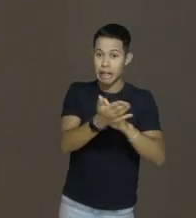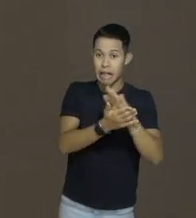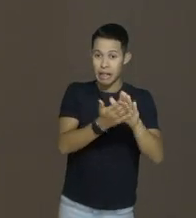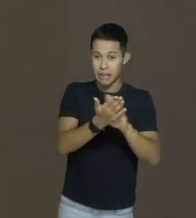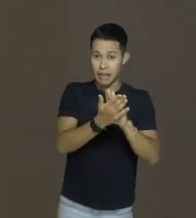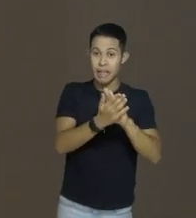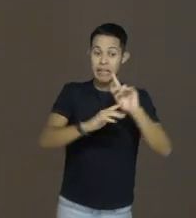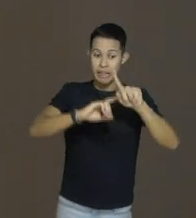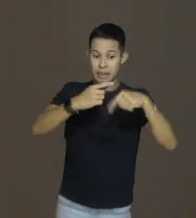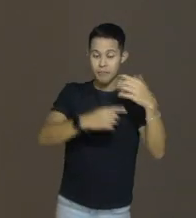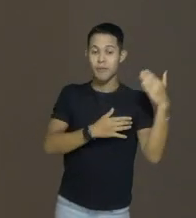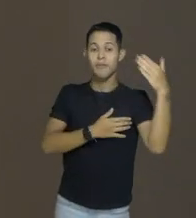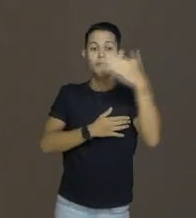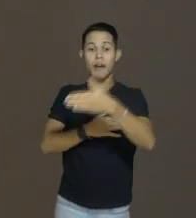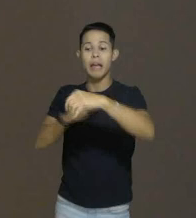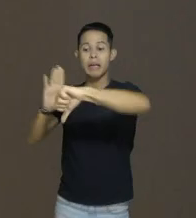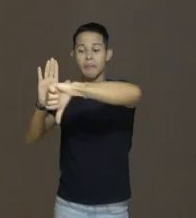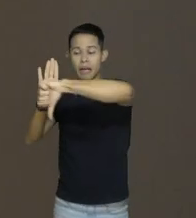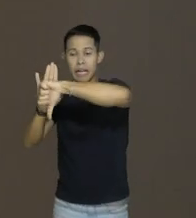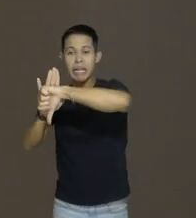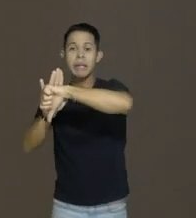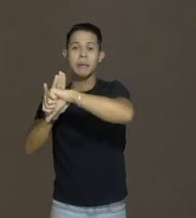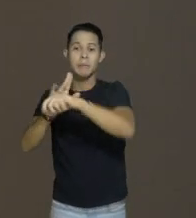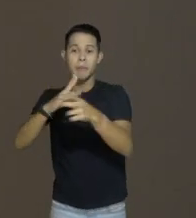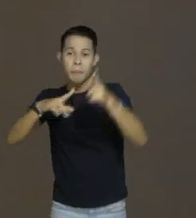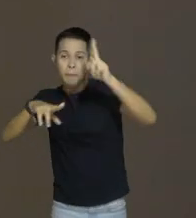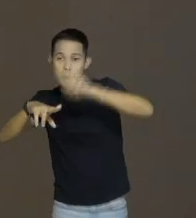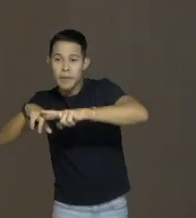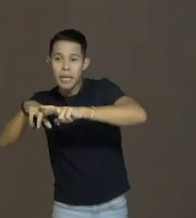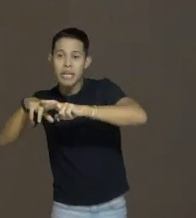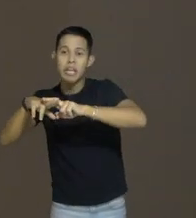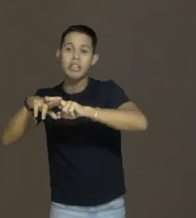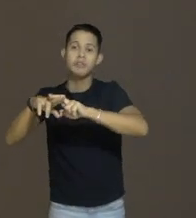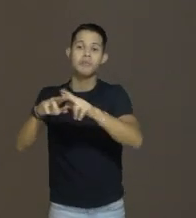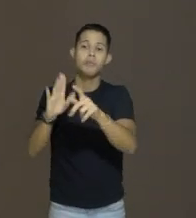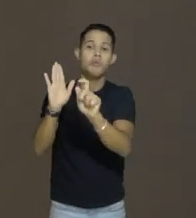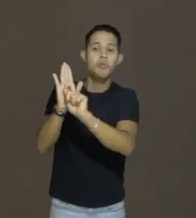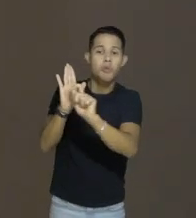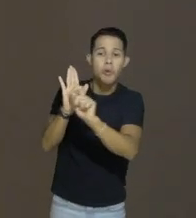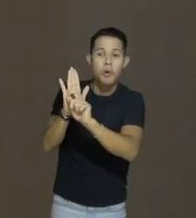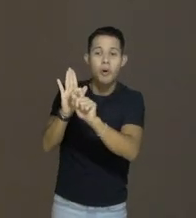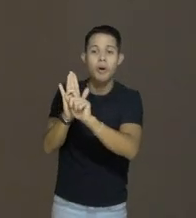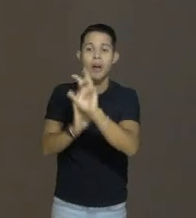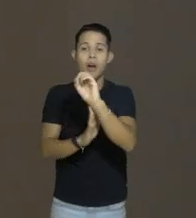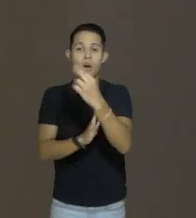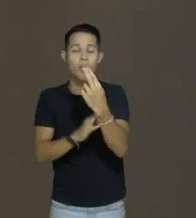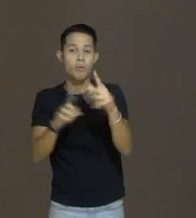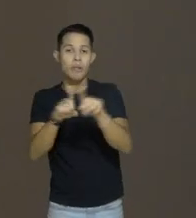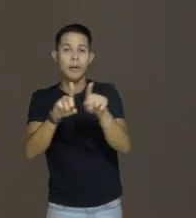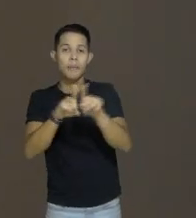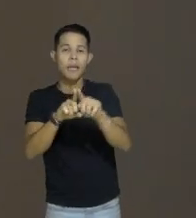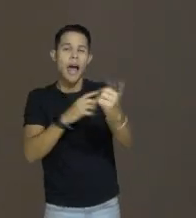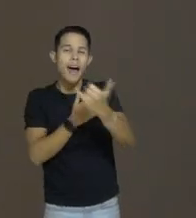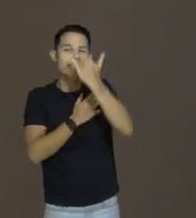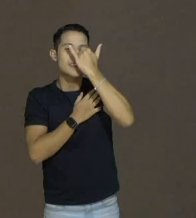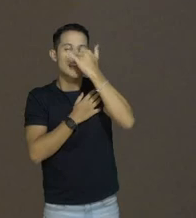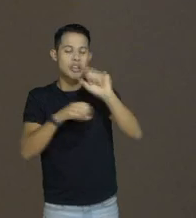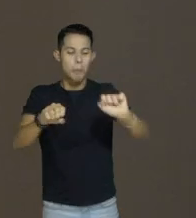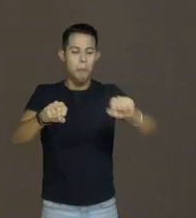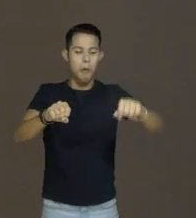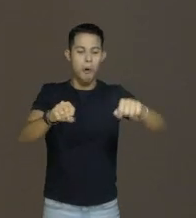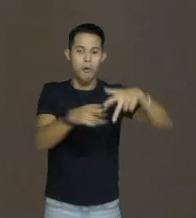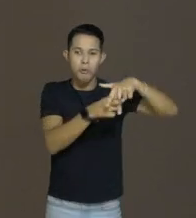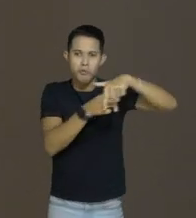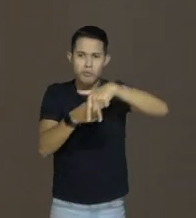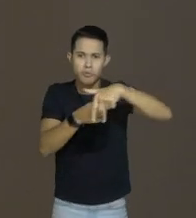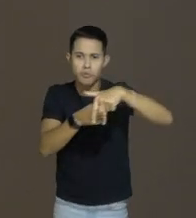carro muito, porque eles vivem com adrenalina, eles correm de moto. Só para vocês terem uma noção, fizeram um estudo